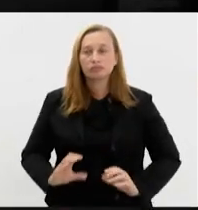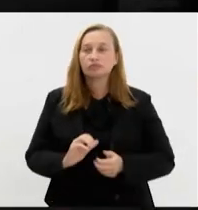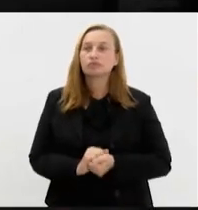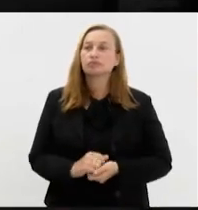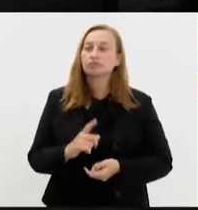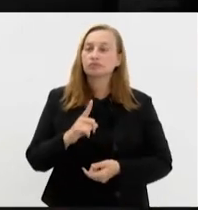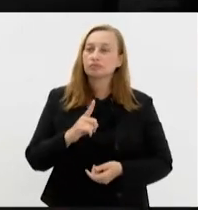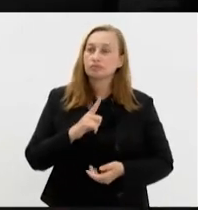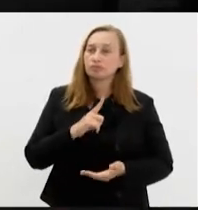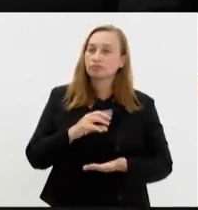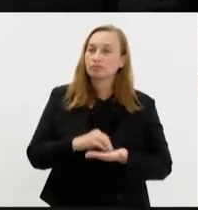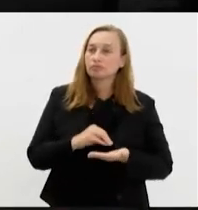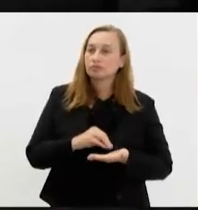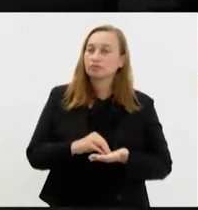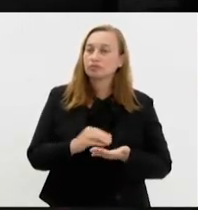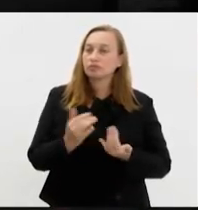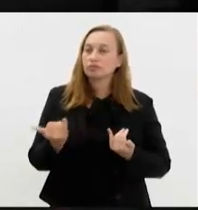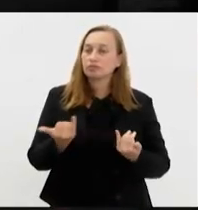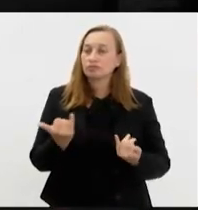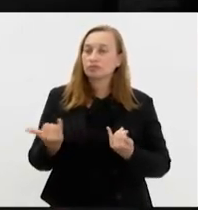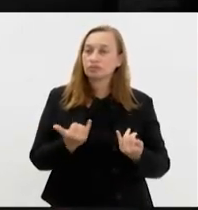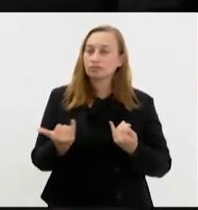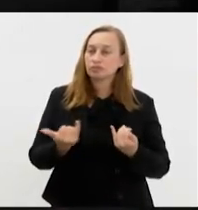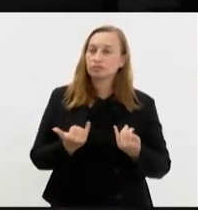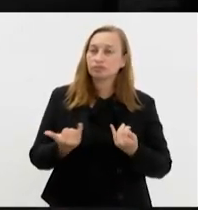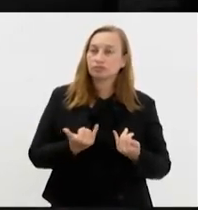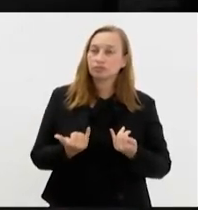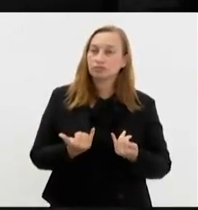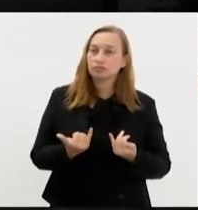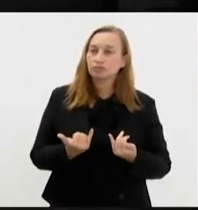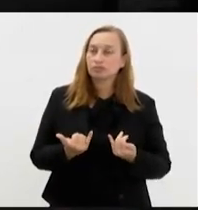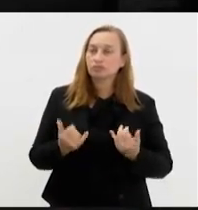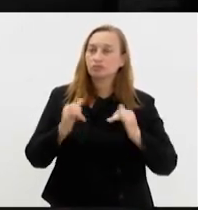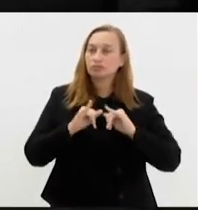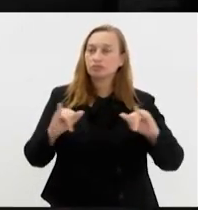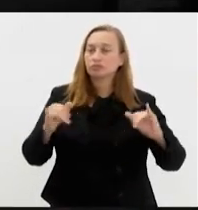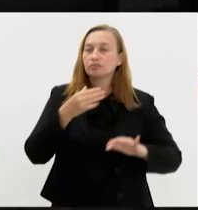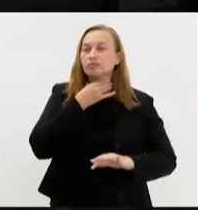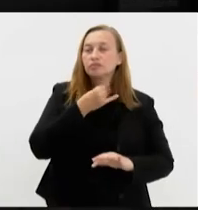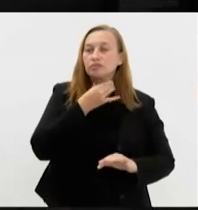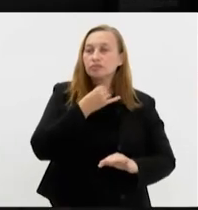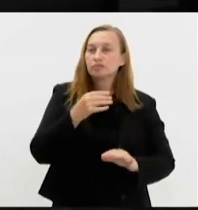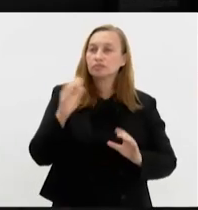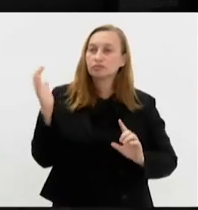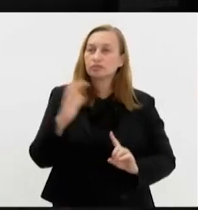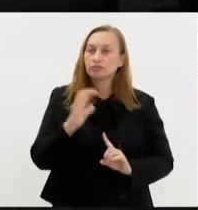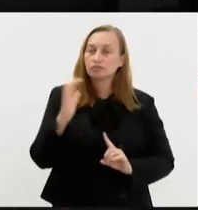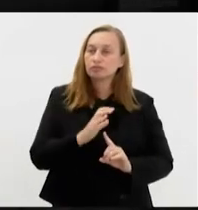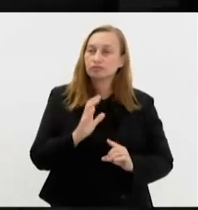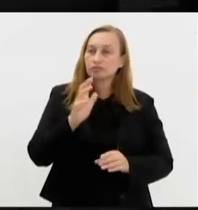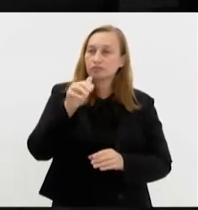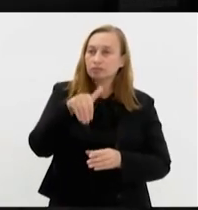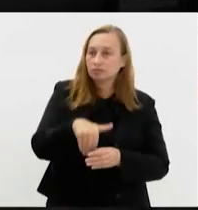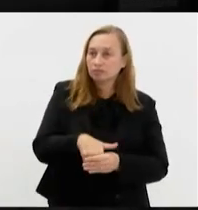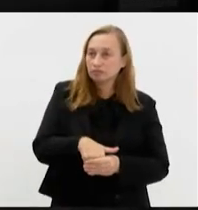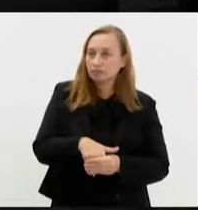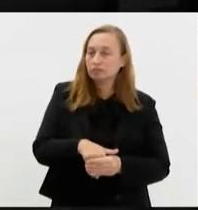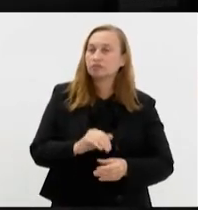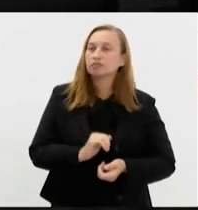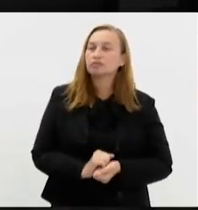desinformação uma informação falsa fraudulenta norteando influenciando uma eleição um regime político